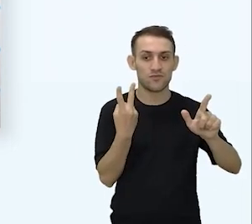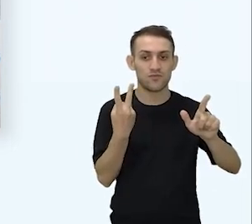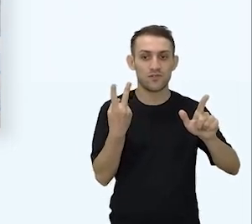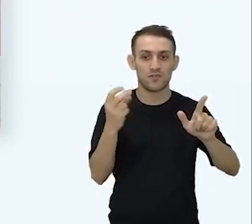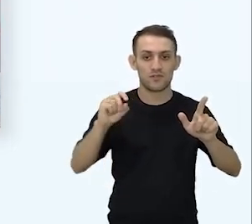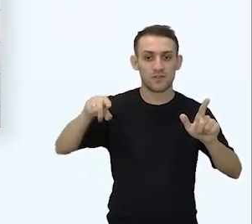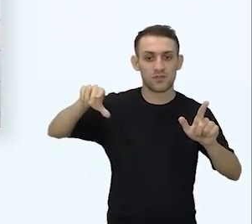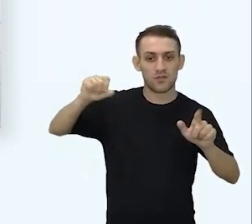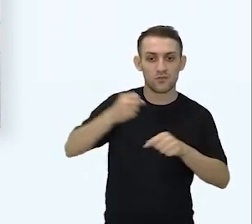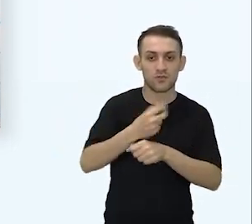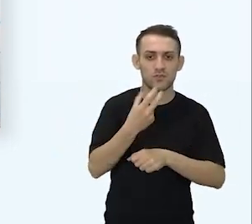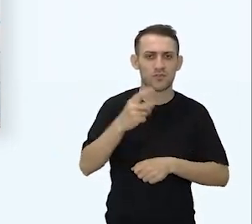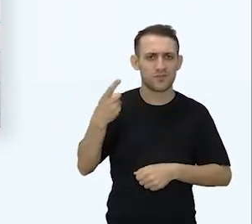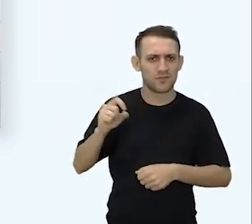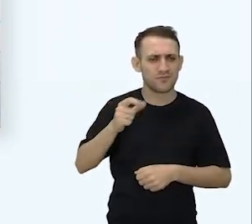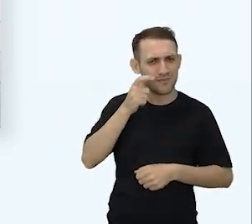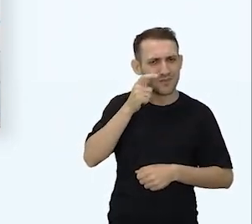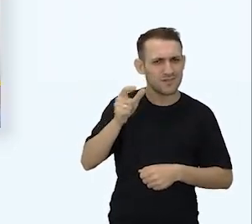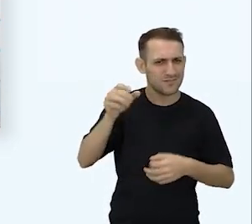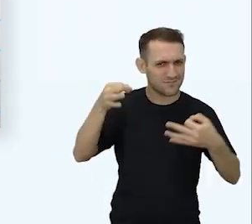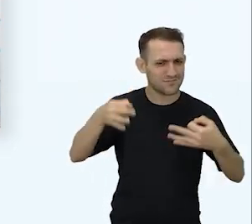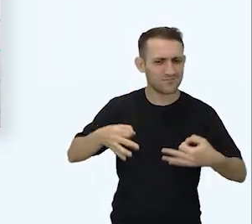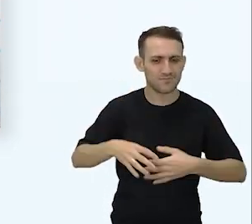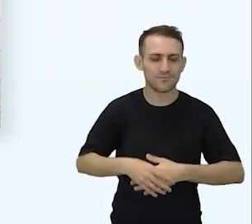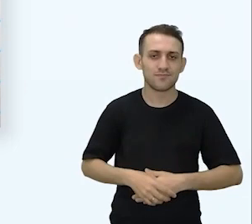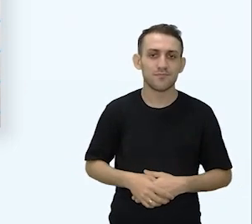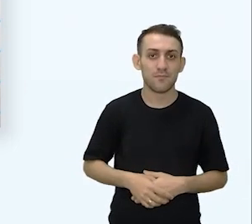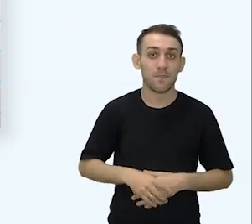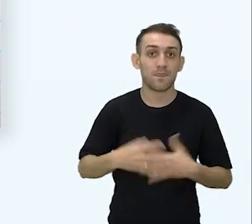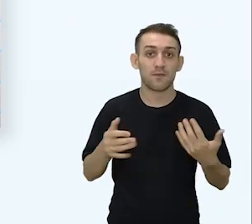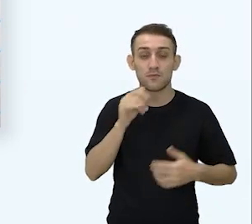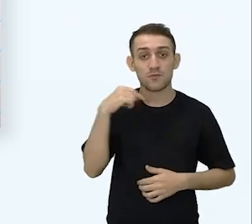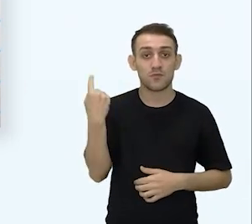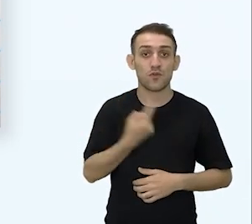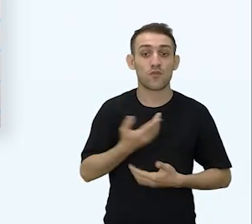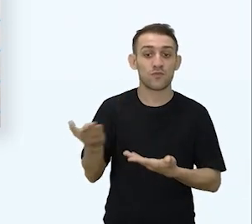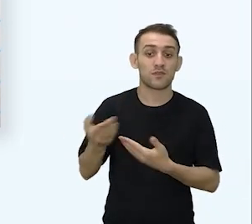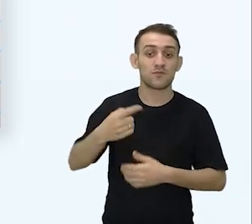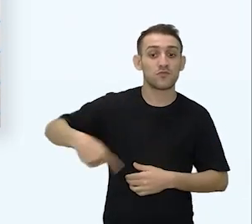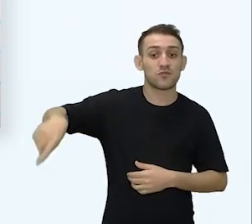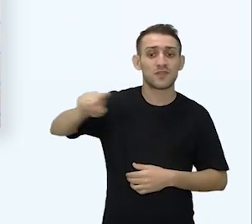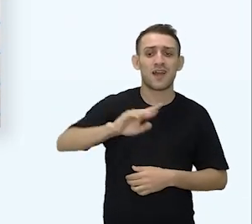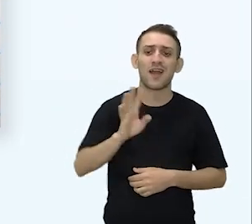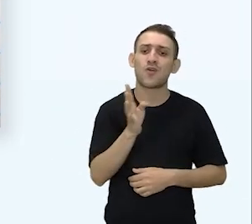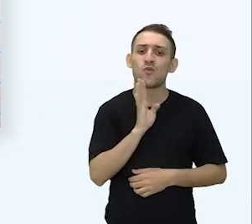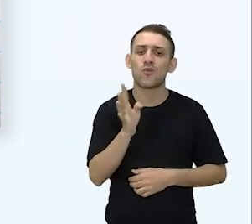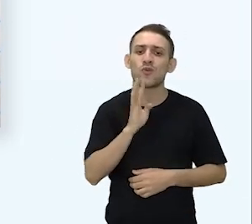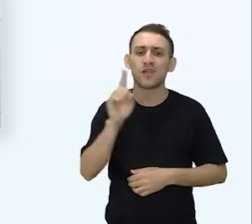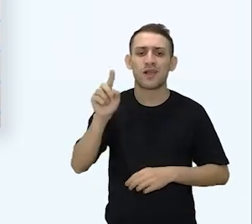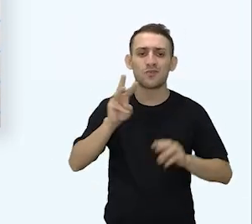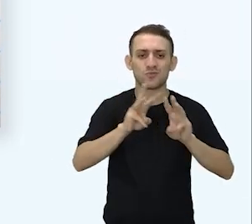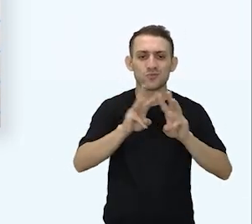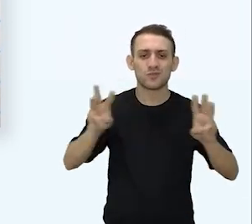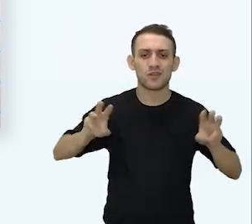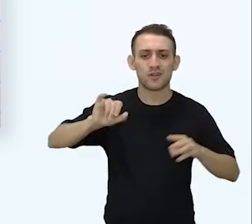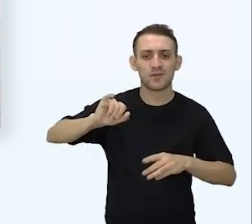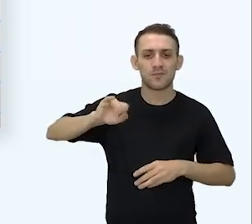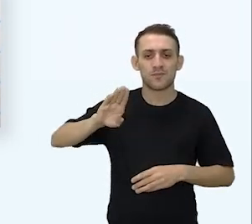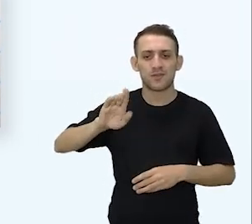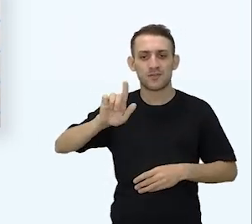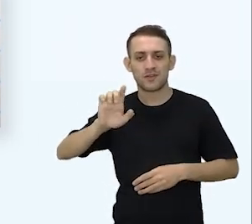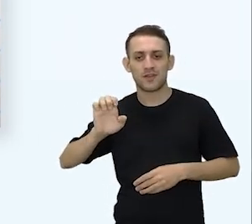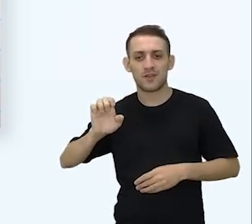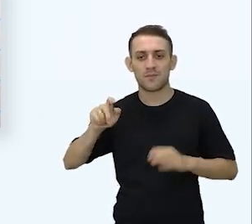2018. Interessante, não? Então, convidamos você a conhecer uma página do IBGE destinada